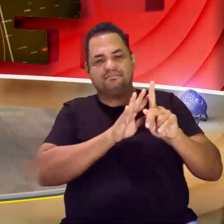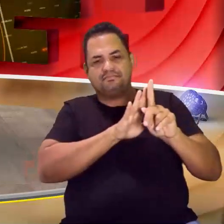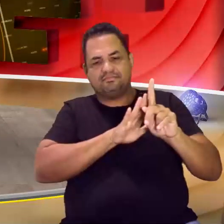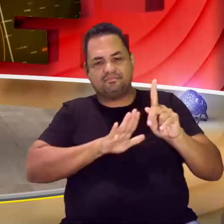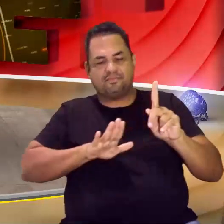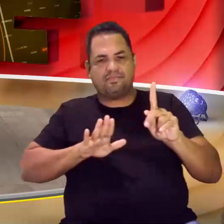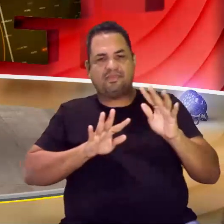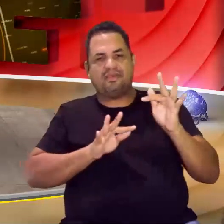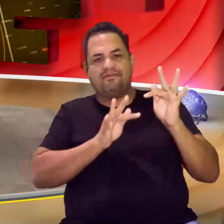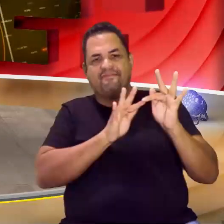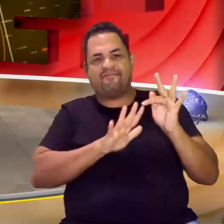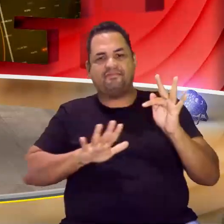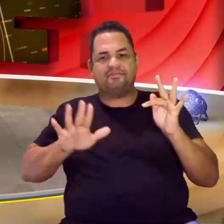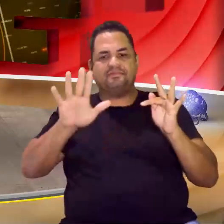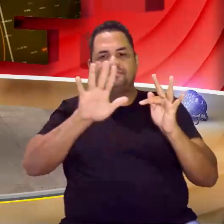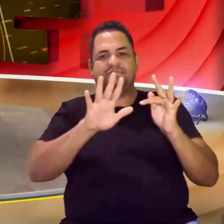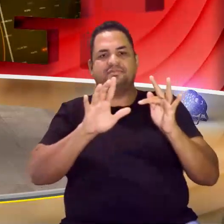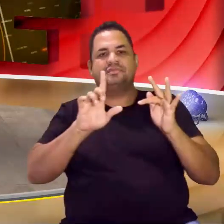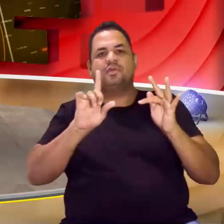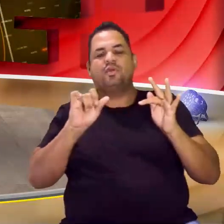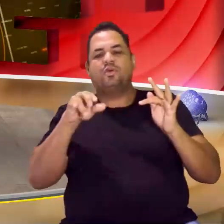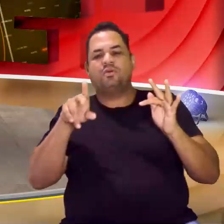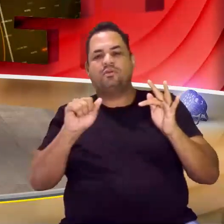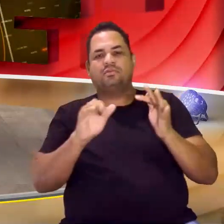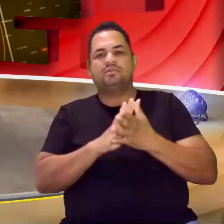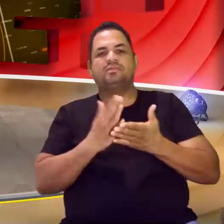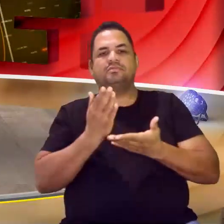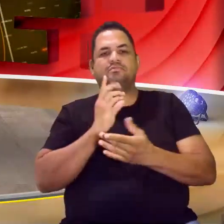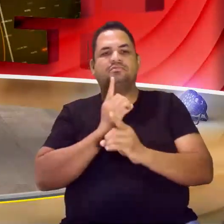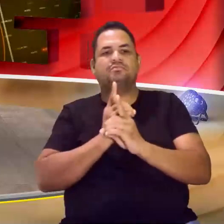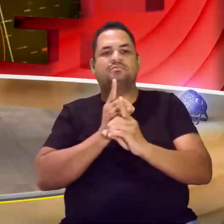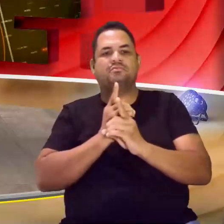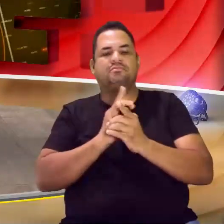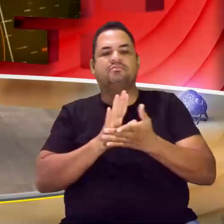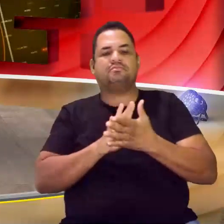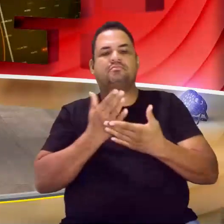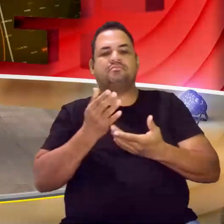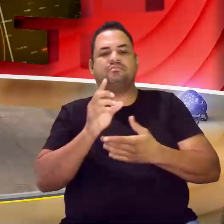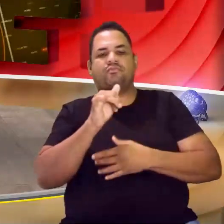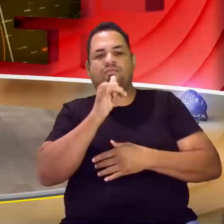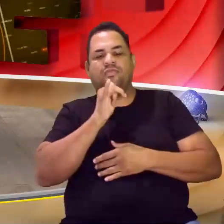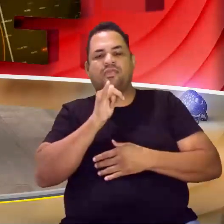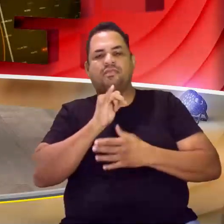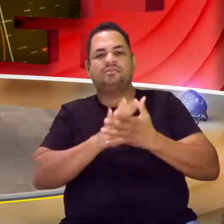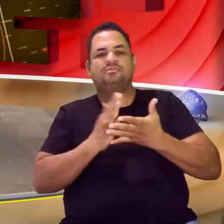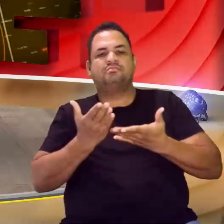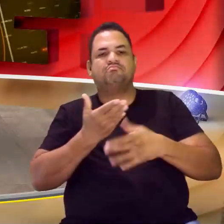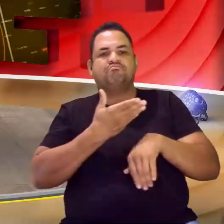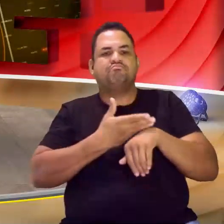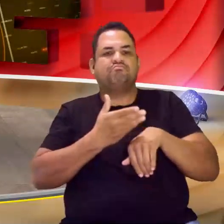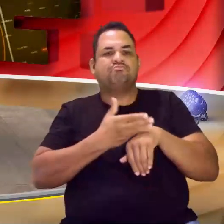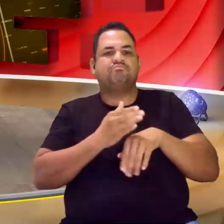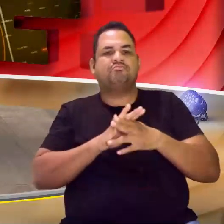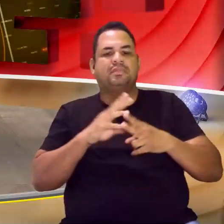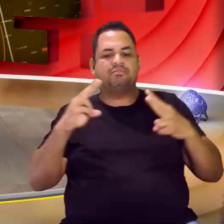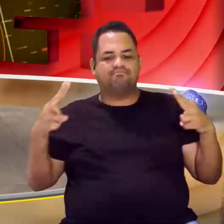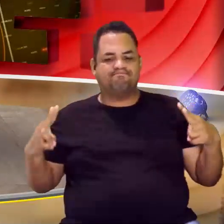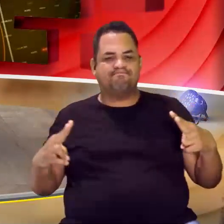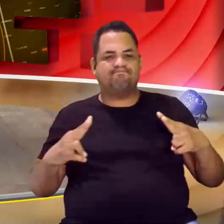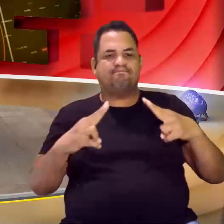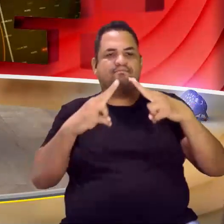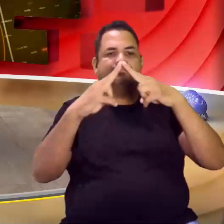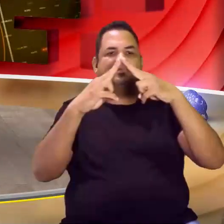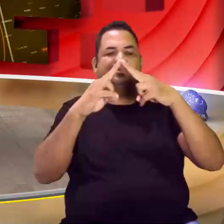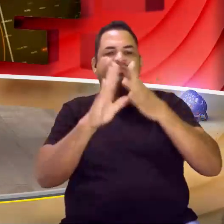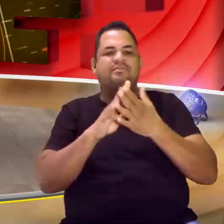vocês viram que a gente encontrou um exemplo bem prático lá na nossa torre, né? Cartão postal de Paris. Que legal.